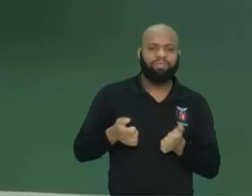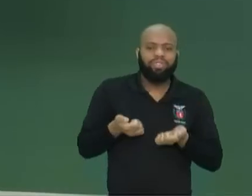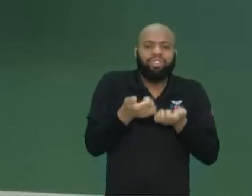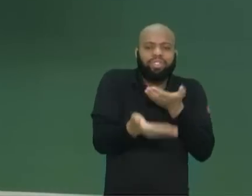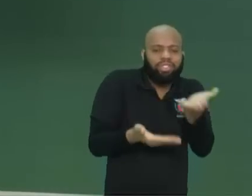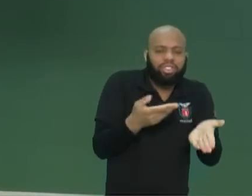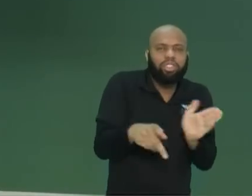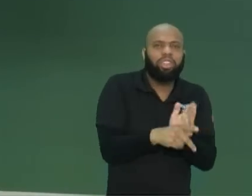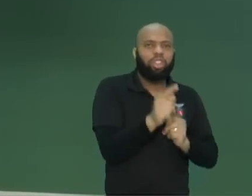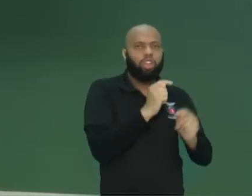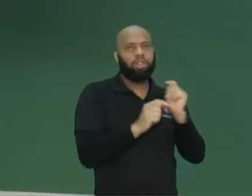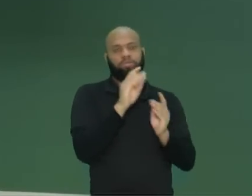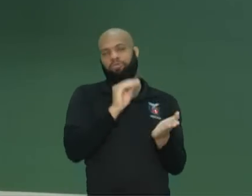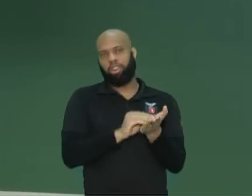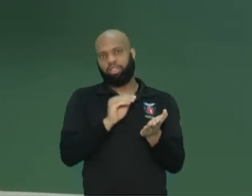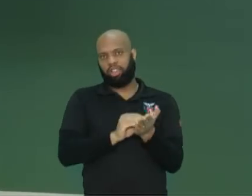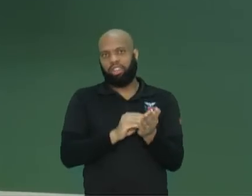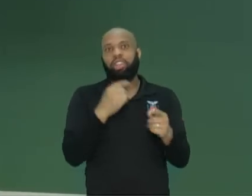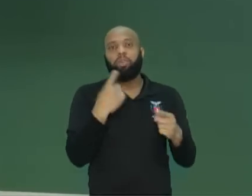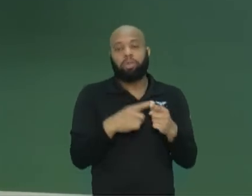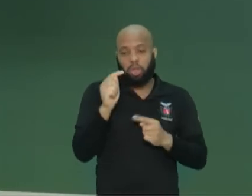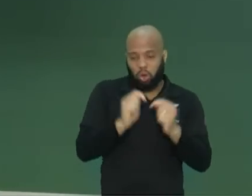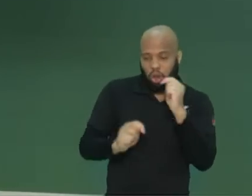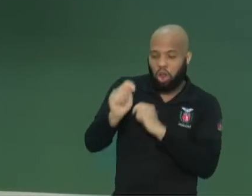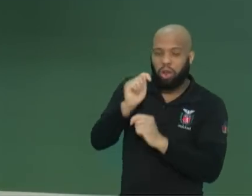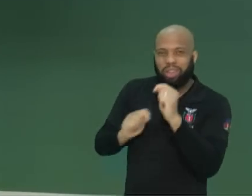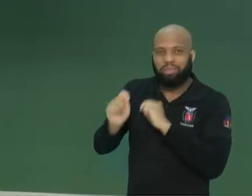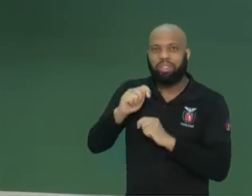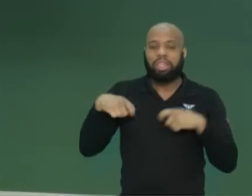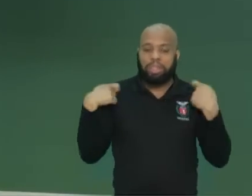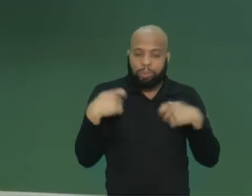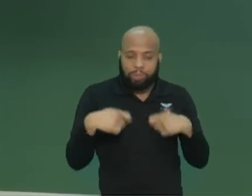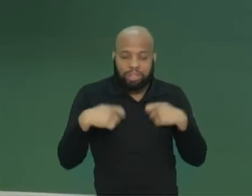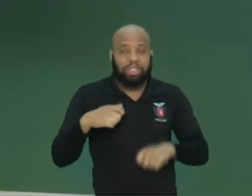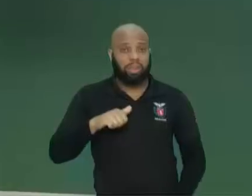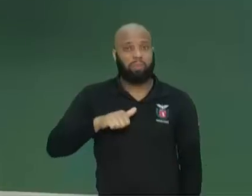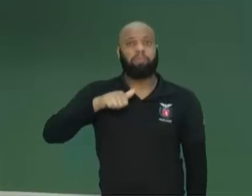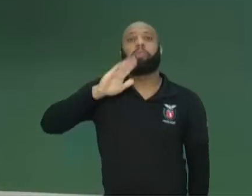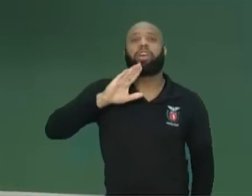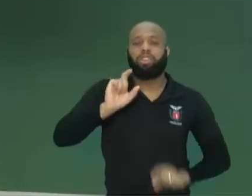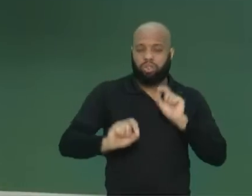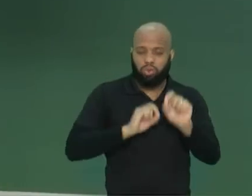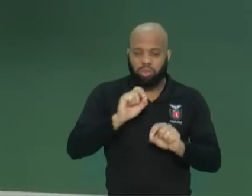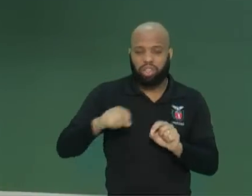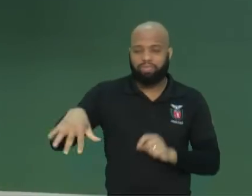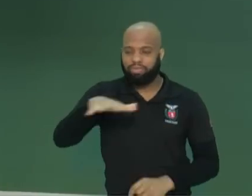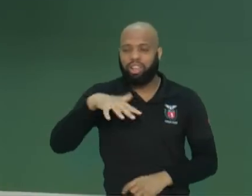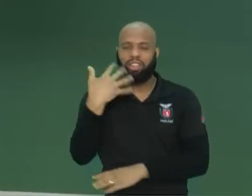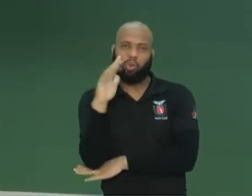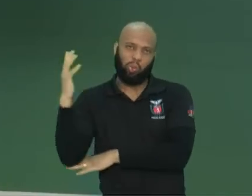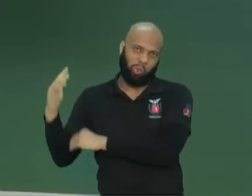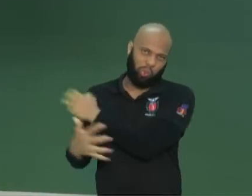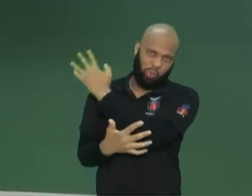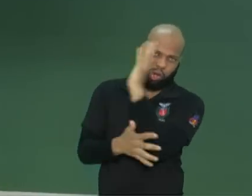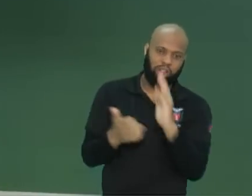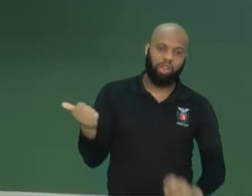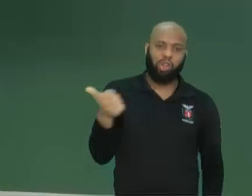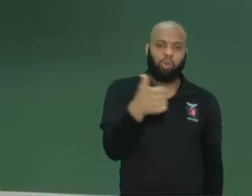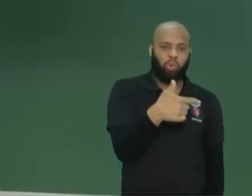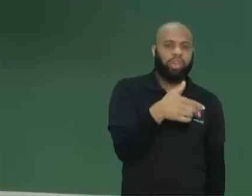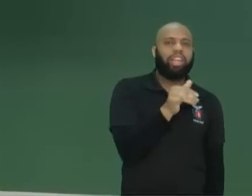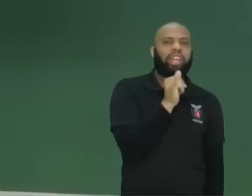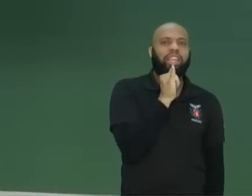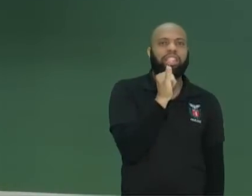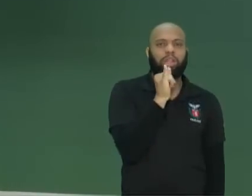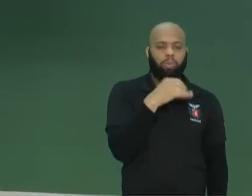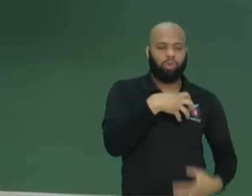da economia. A economia, as atividades econômicas exigem muito mais do meio natural do que a forma